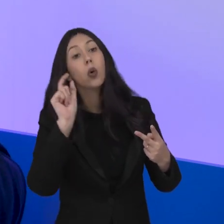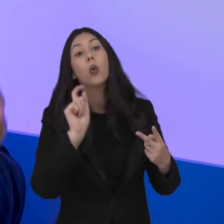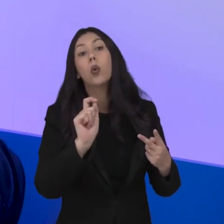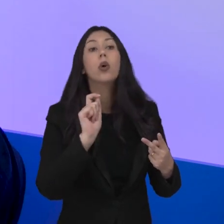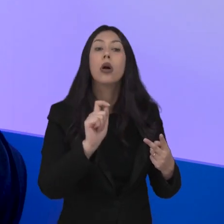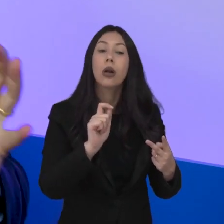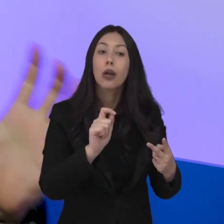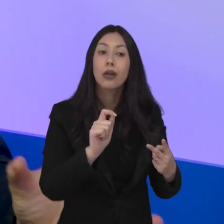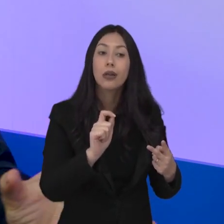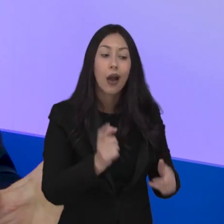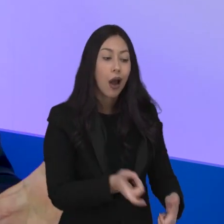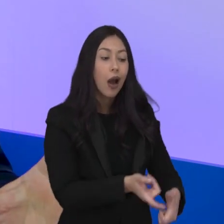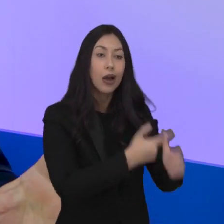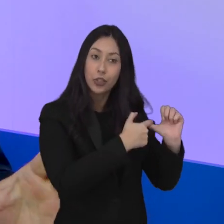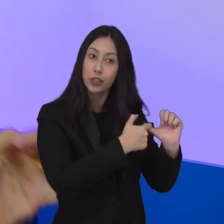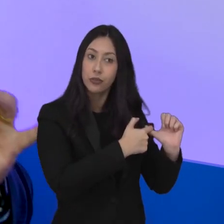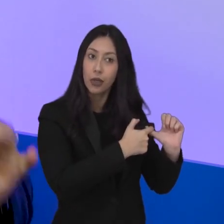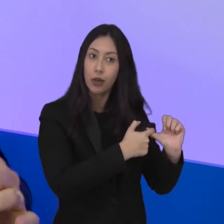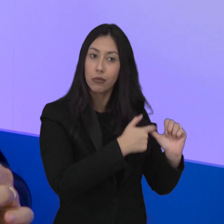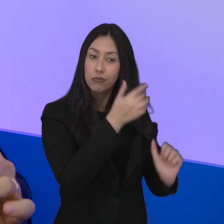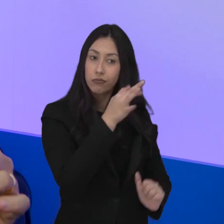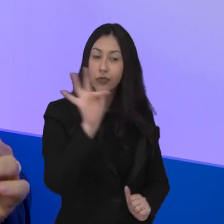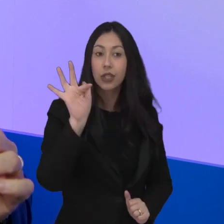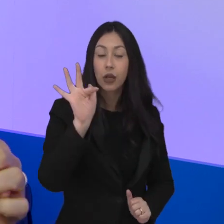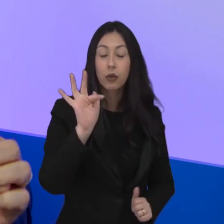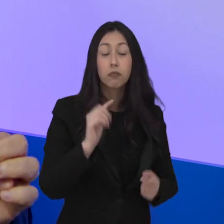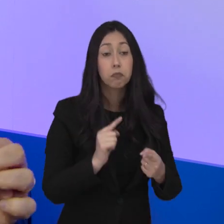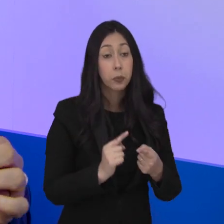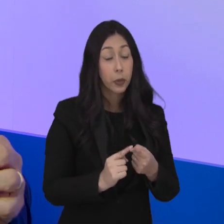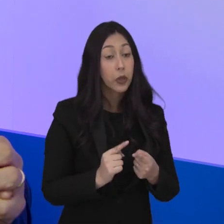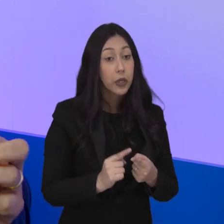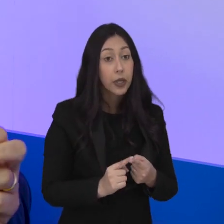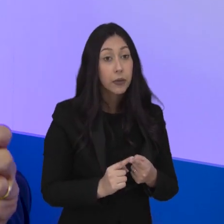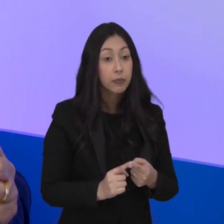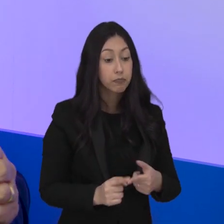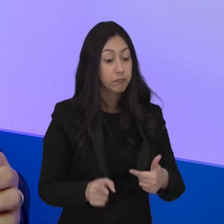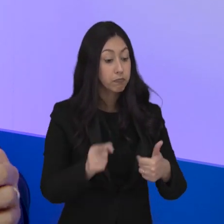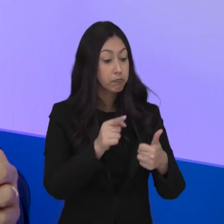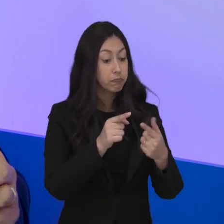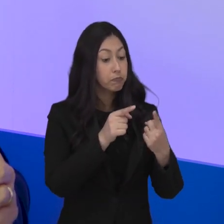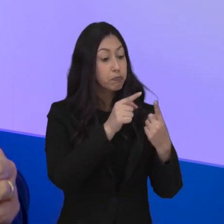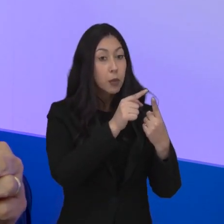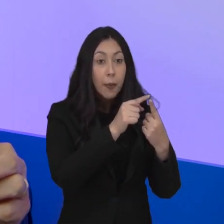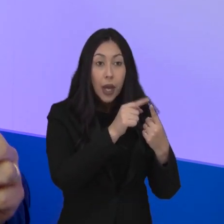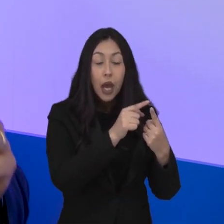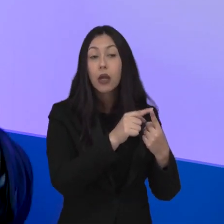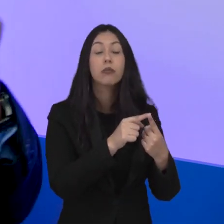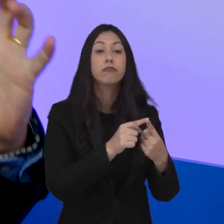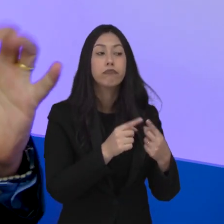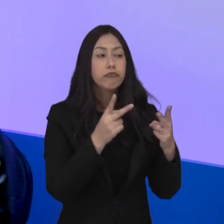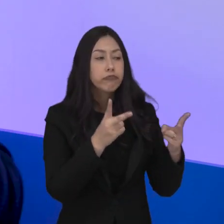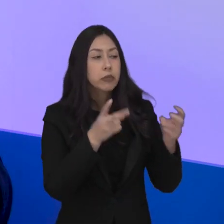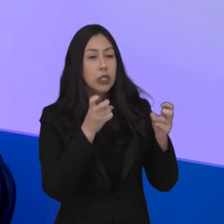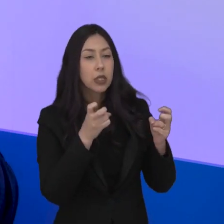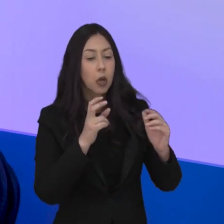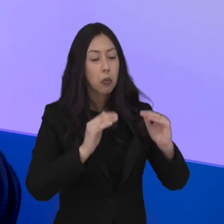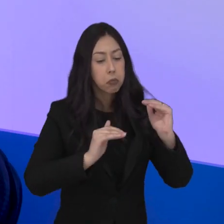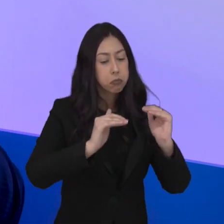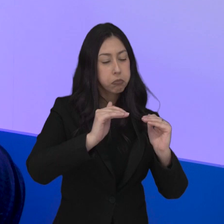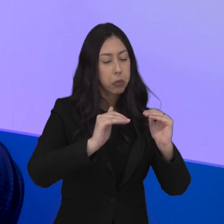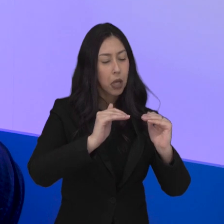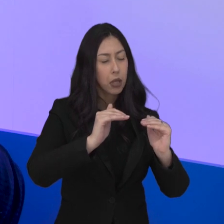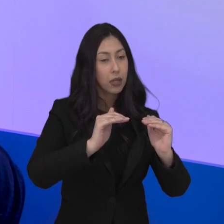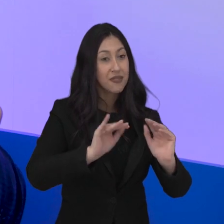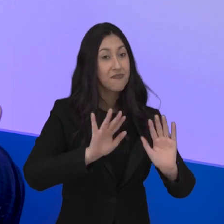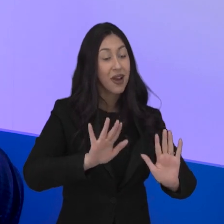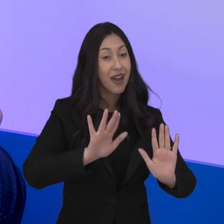que é a dívida pública federal. Por quê? Porque quando a gente olha para o resultado primário, a gente vai olhar esse empate que eu estou comentando.